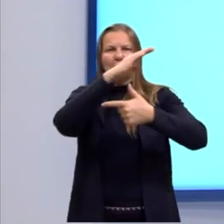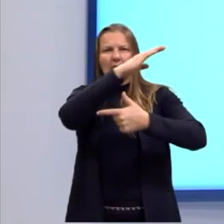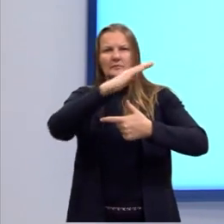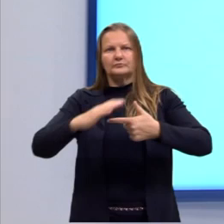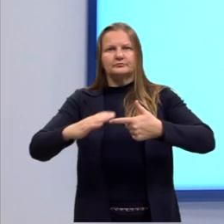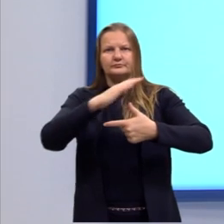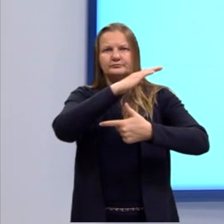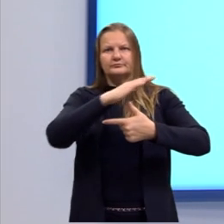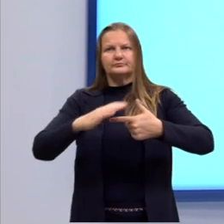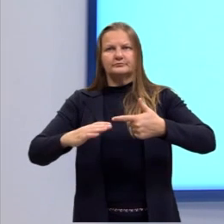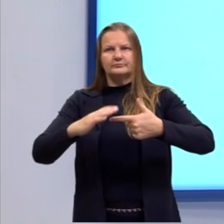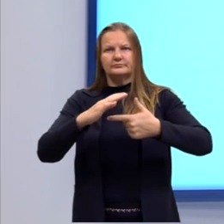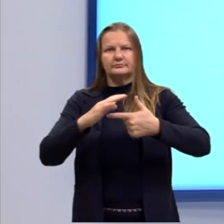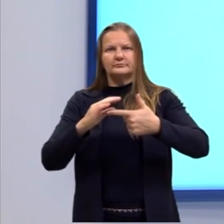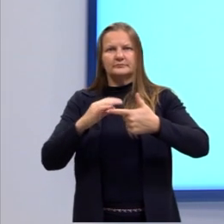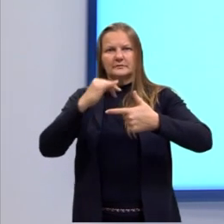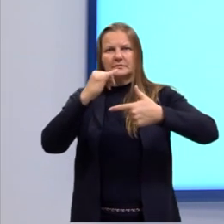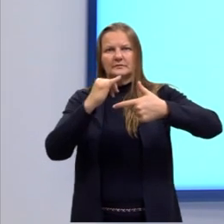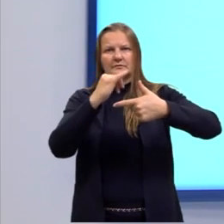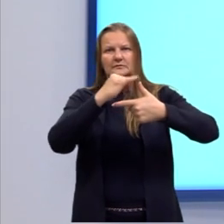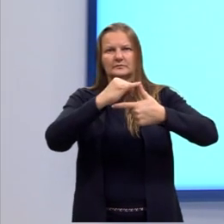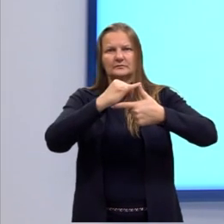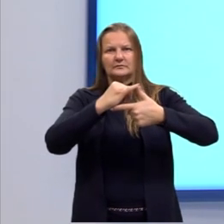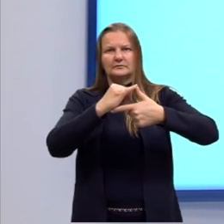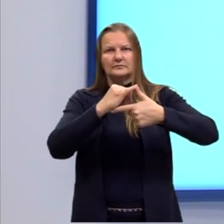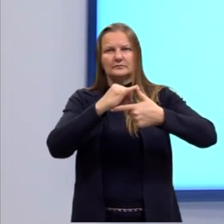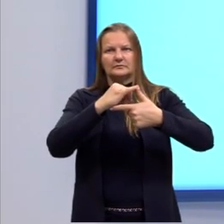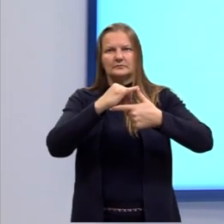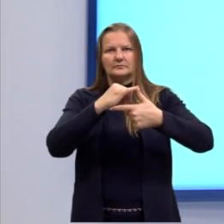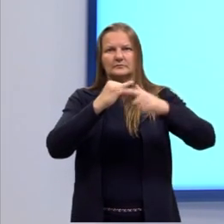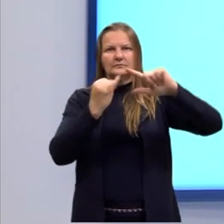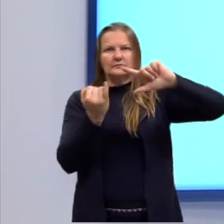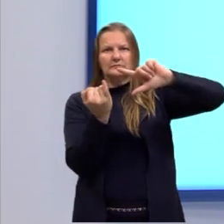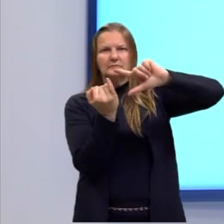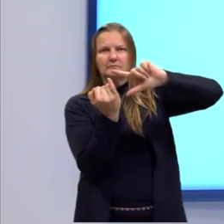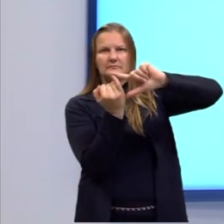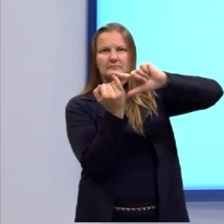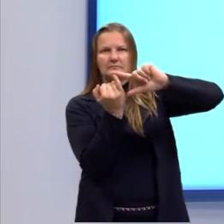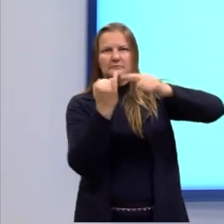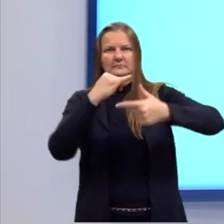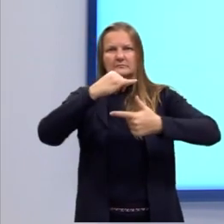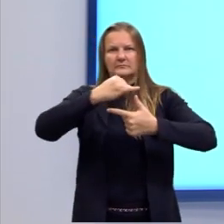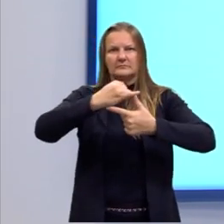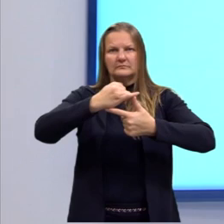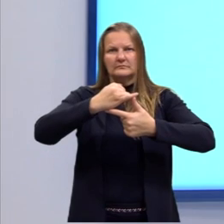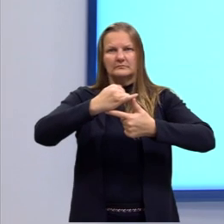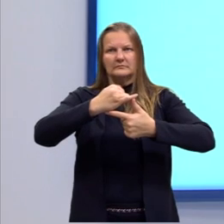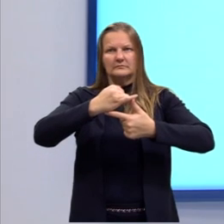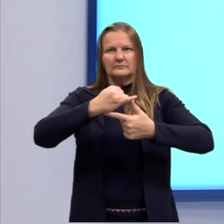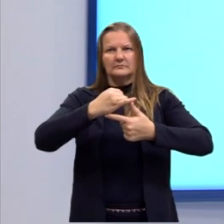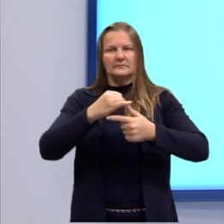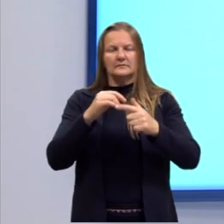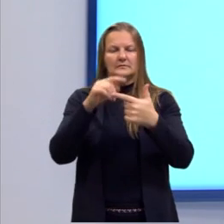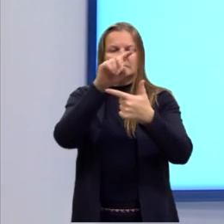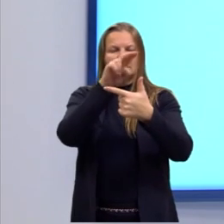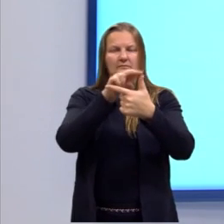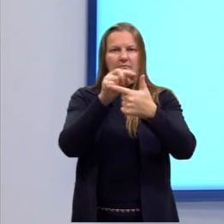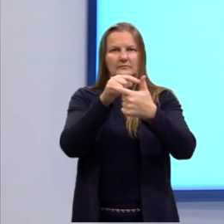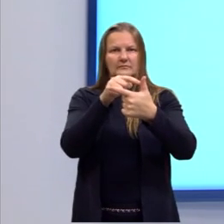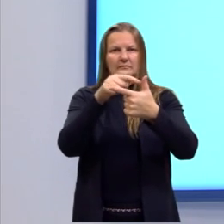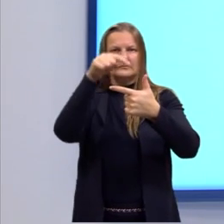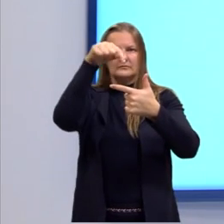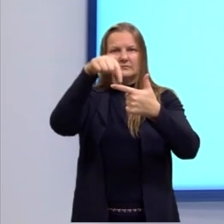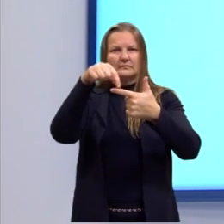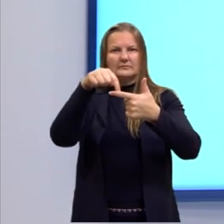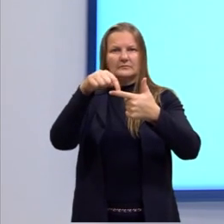nós separamos a figura em dois triângulos retângulos tá então base e altura são os catetos e